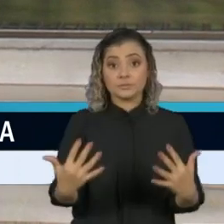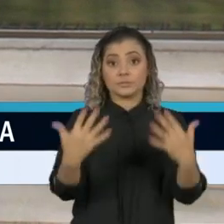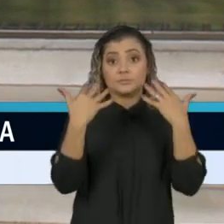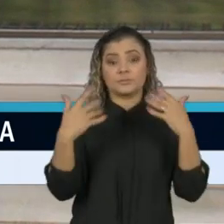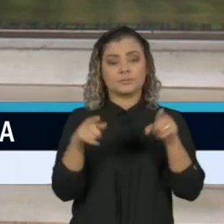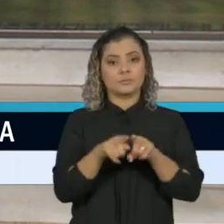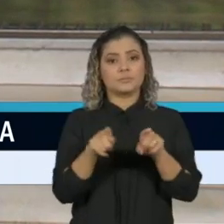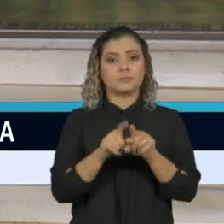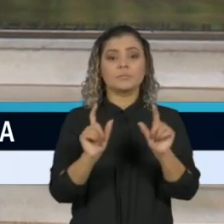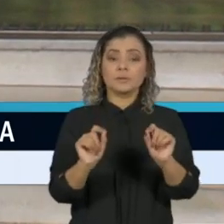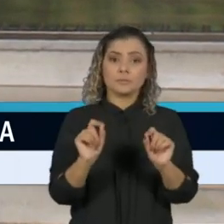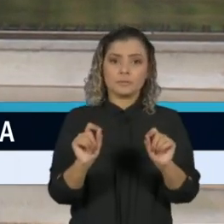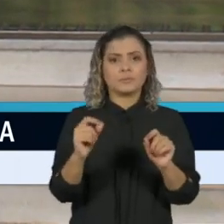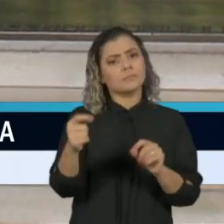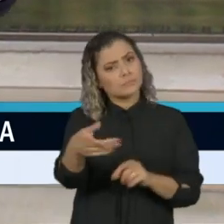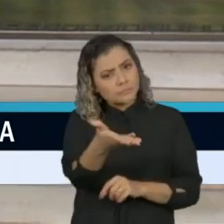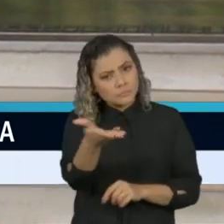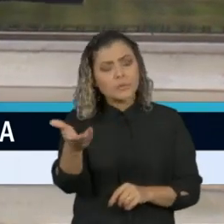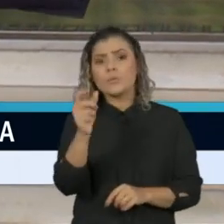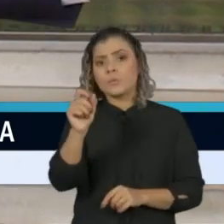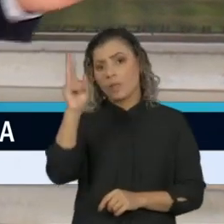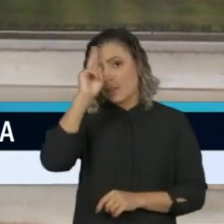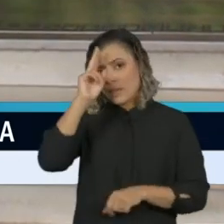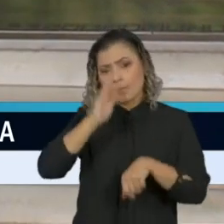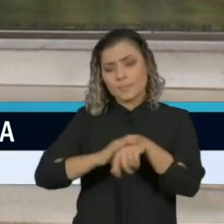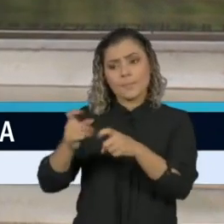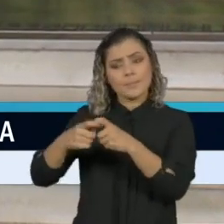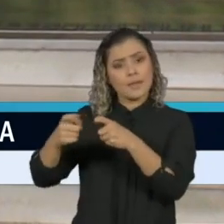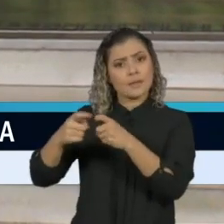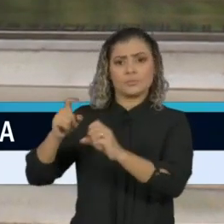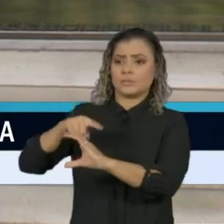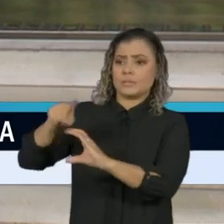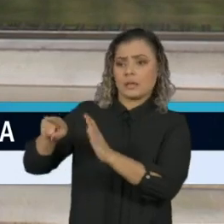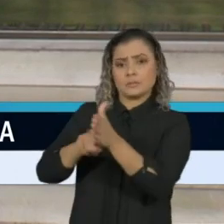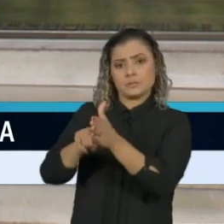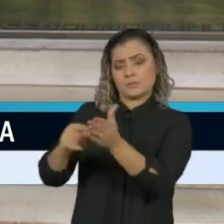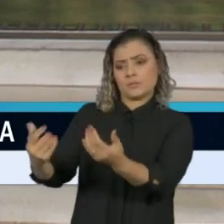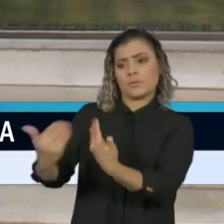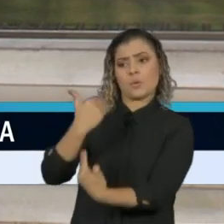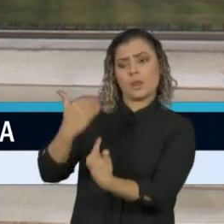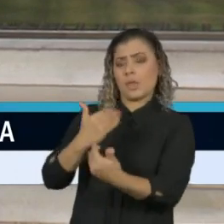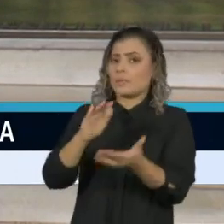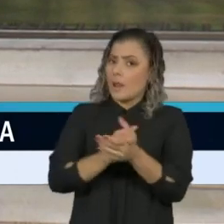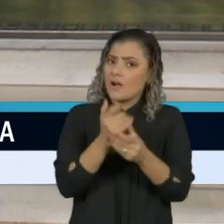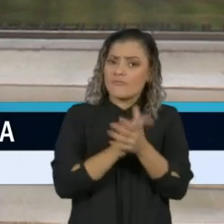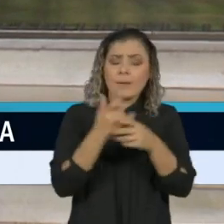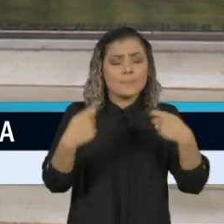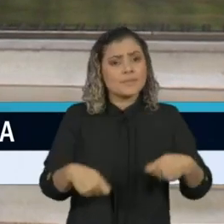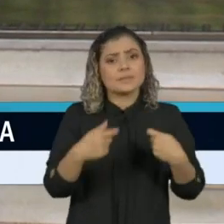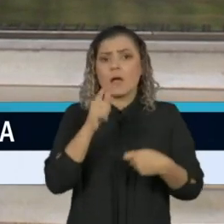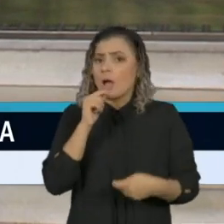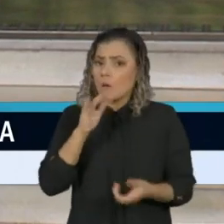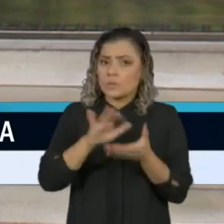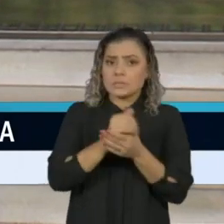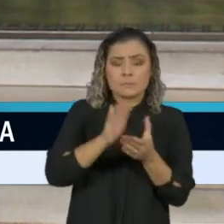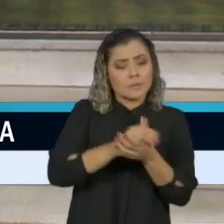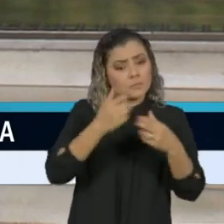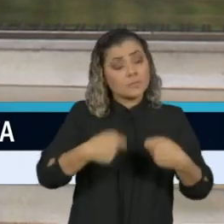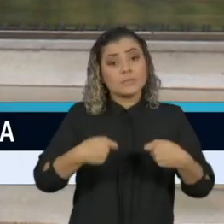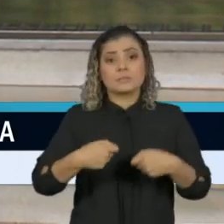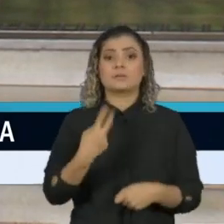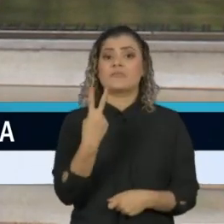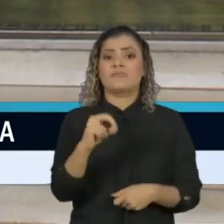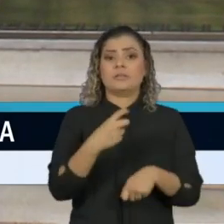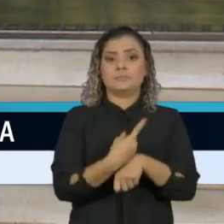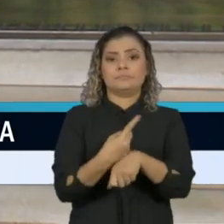acompanhando, por favor, lembre-se dos hábitos que a medicina nos orienta. Lave as mãos constantemente com água e sabão, pelo menos 20